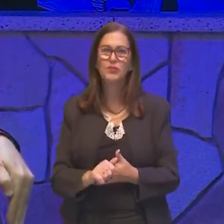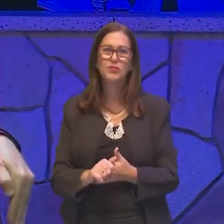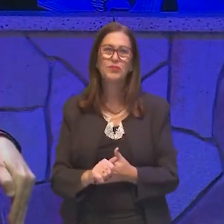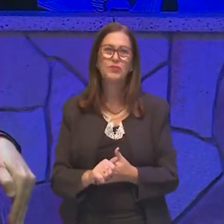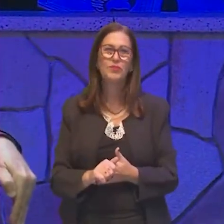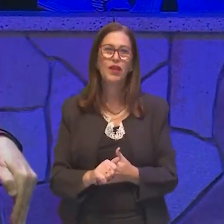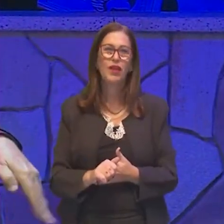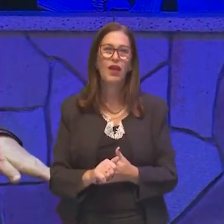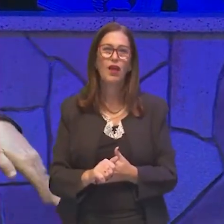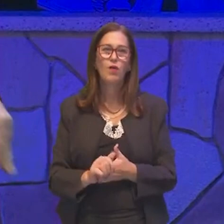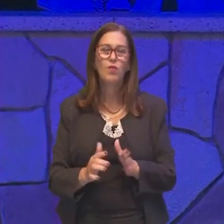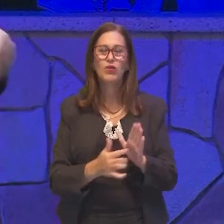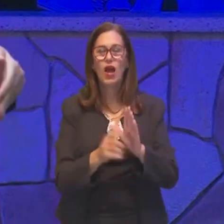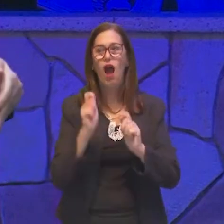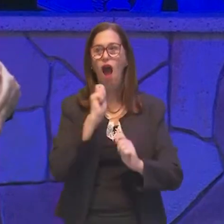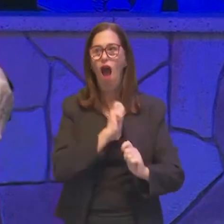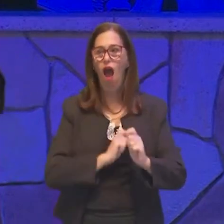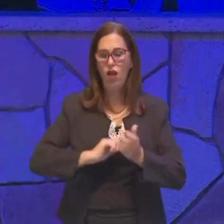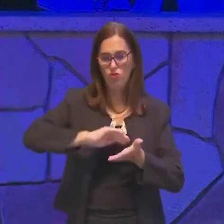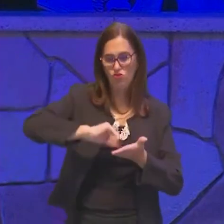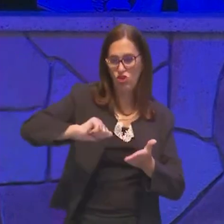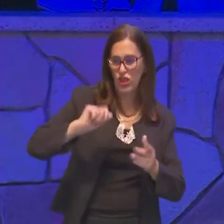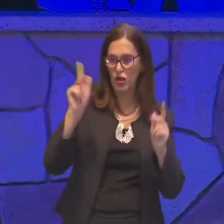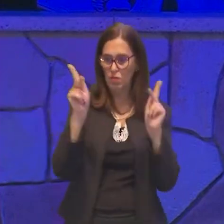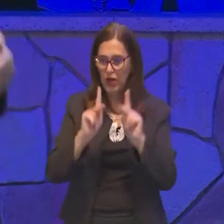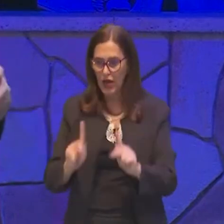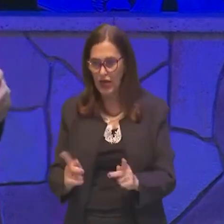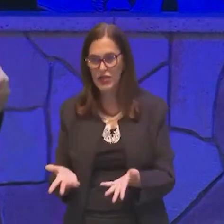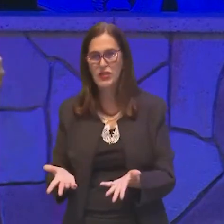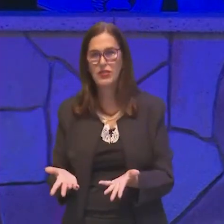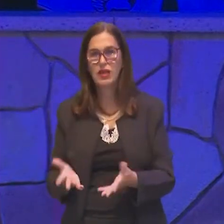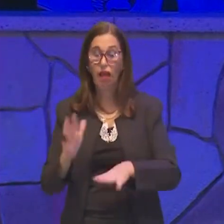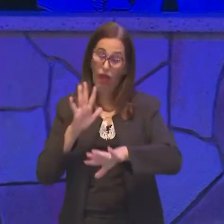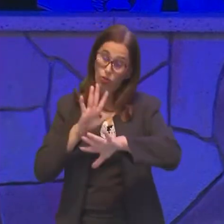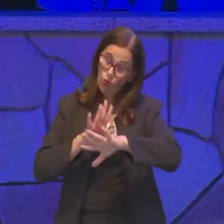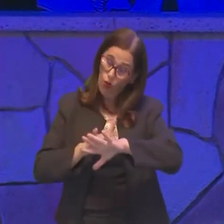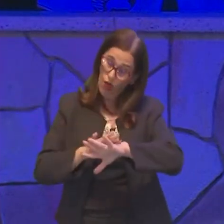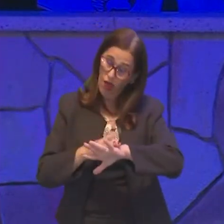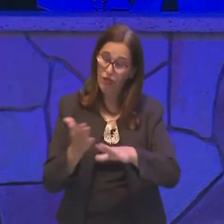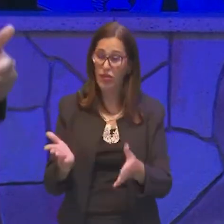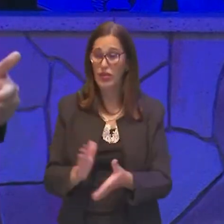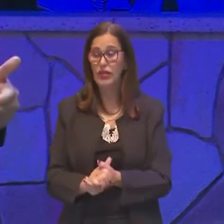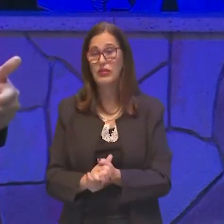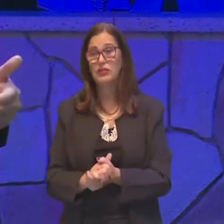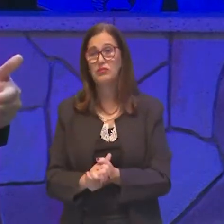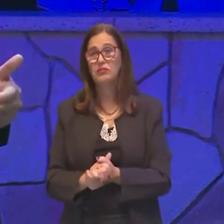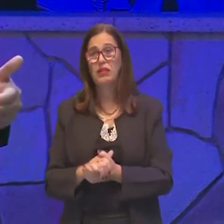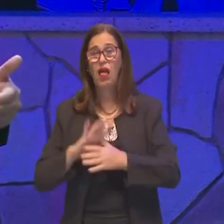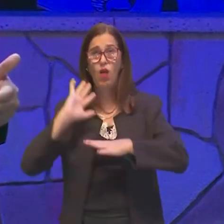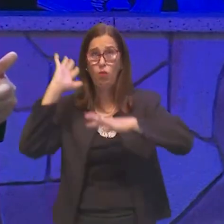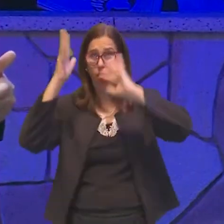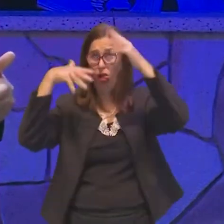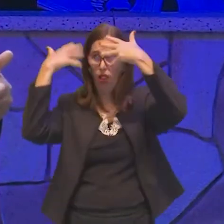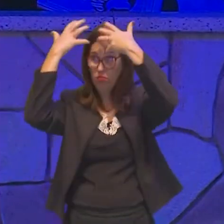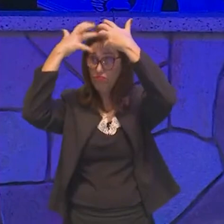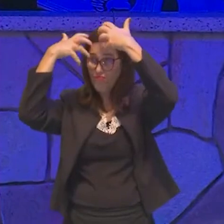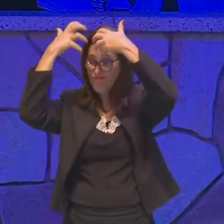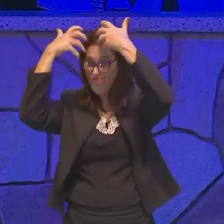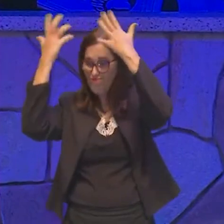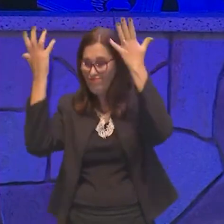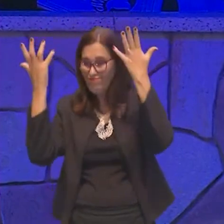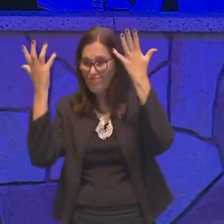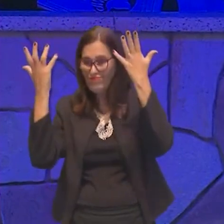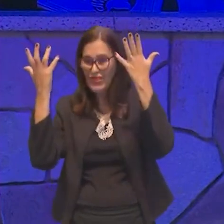questão da ansiedade, que tira a paz, que adoece, que cria desordem mental